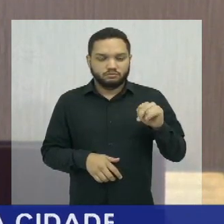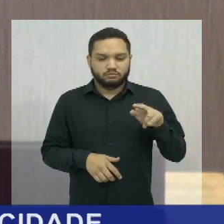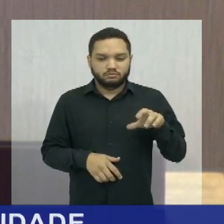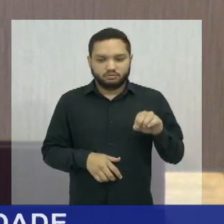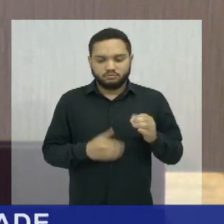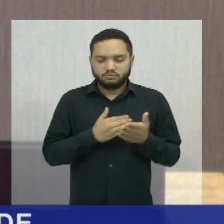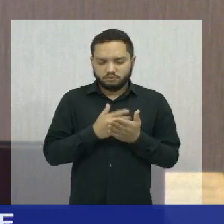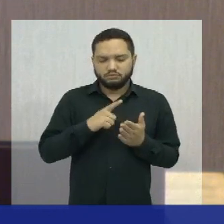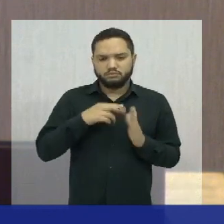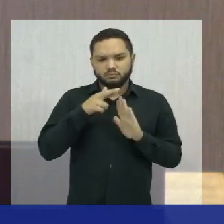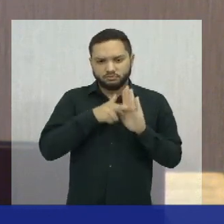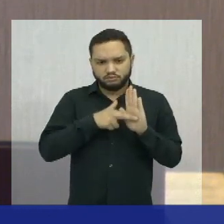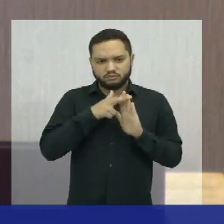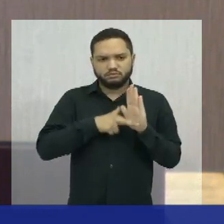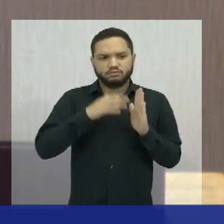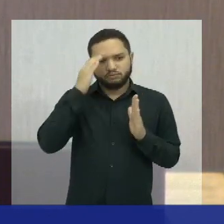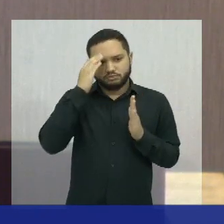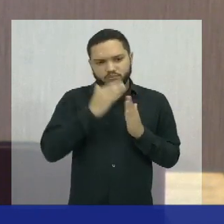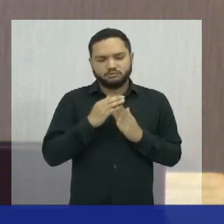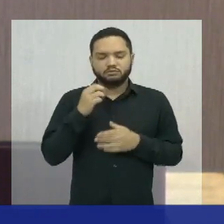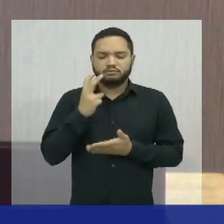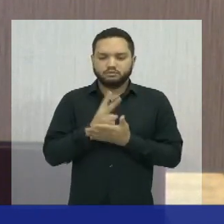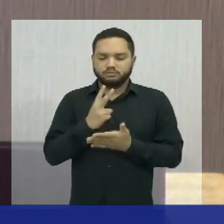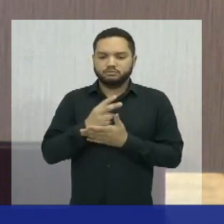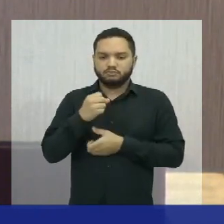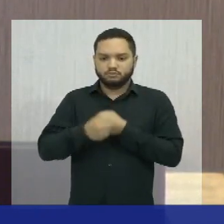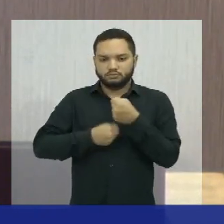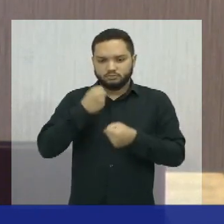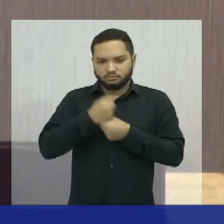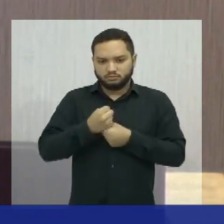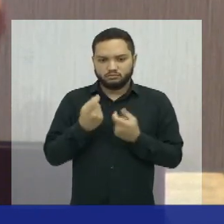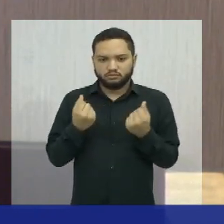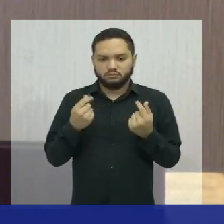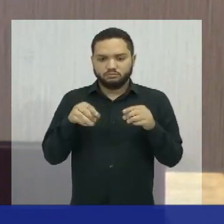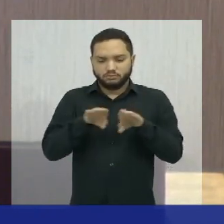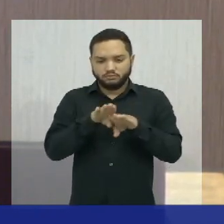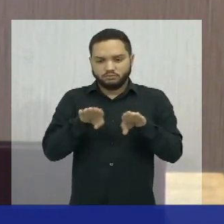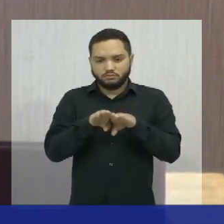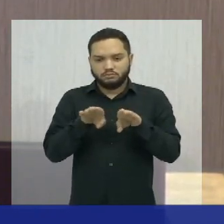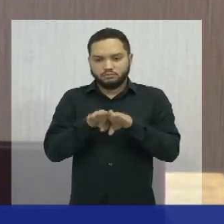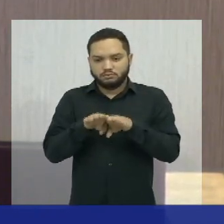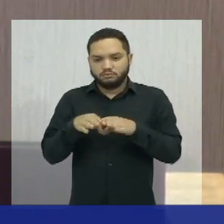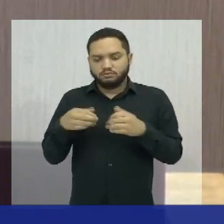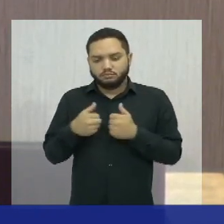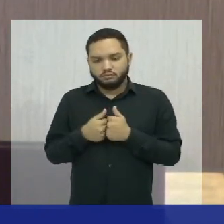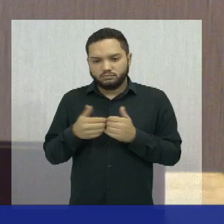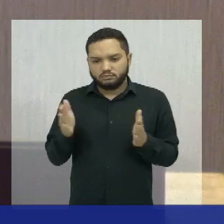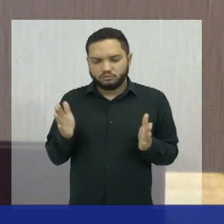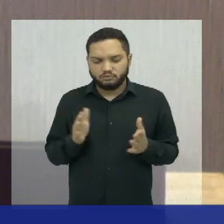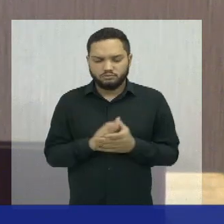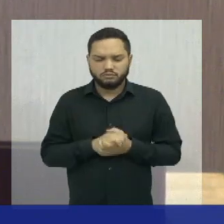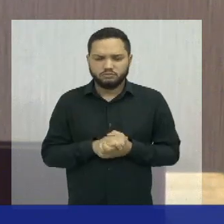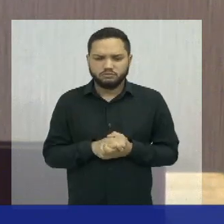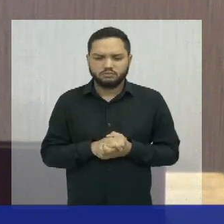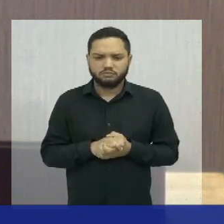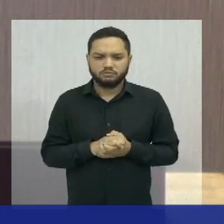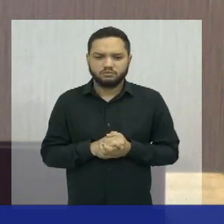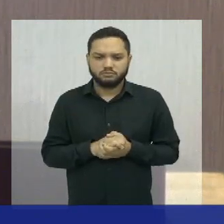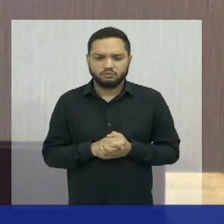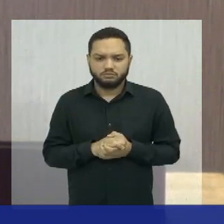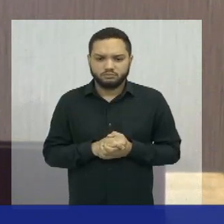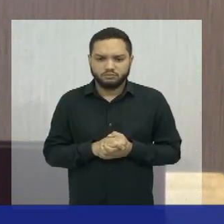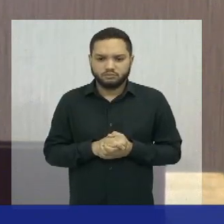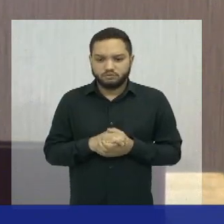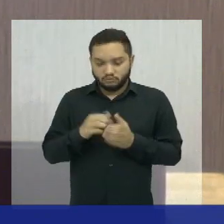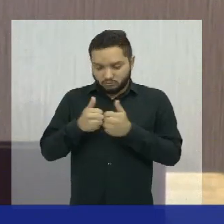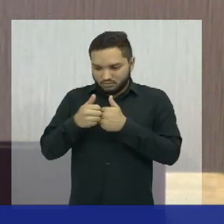serem cumpridas. Todo ano é o valor igual ao que está abrindo. Como é que eu posso dizer que eu abri